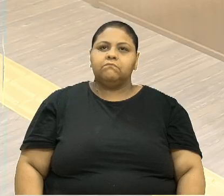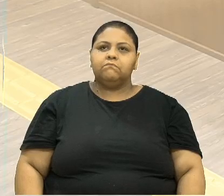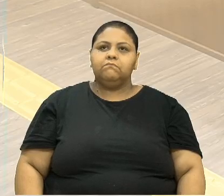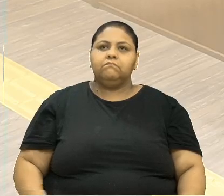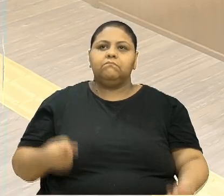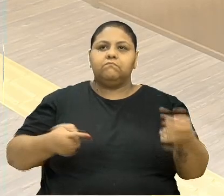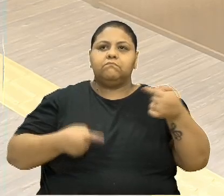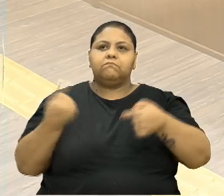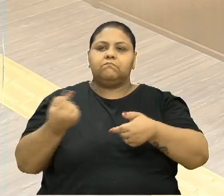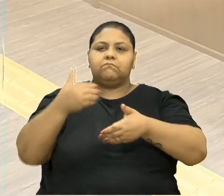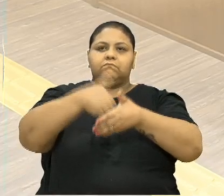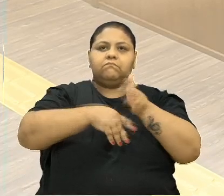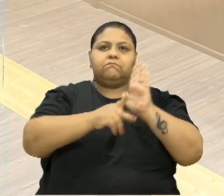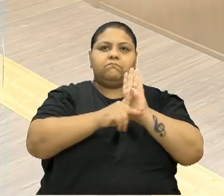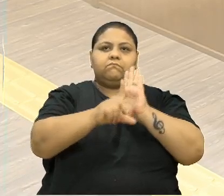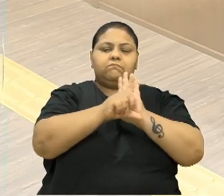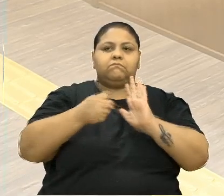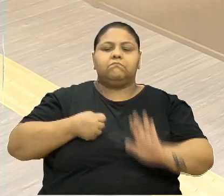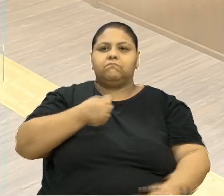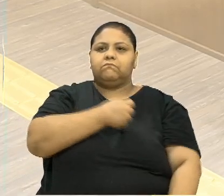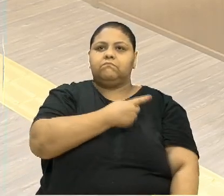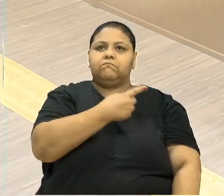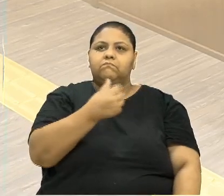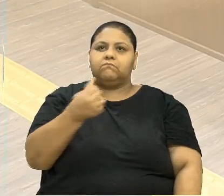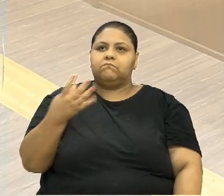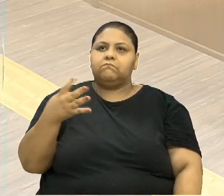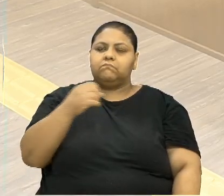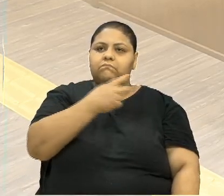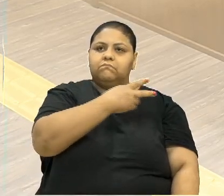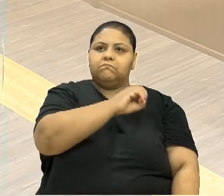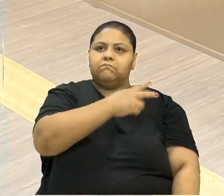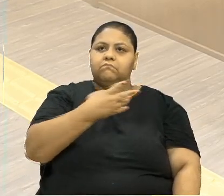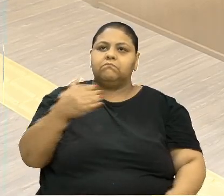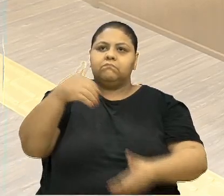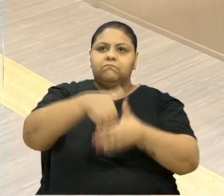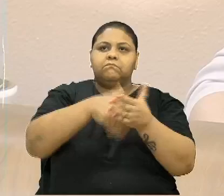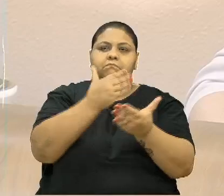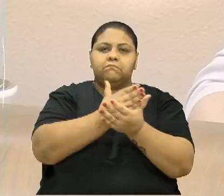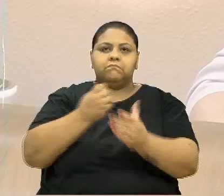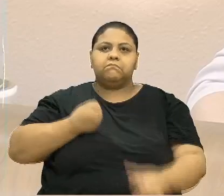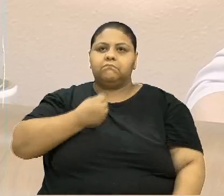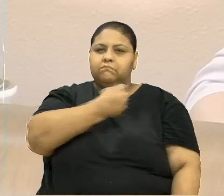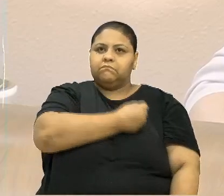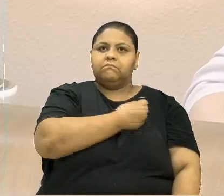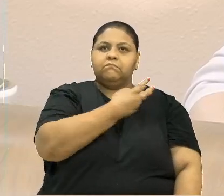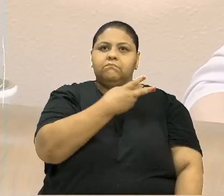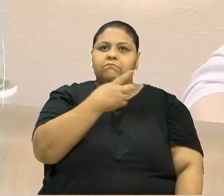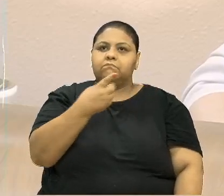Em discussão única e votação, projeto de lei número 169/2024, contido no processo número